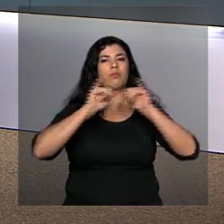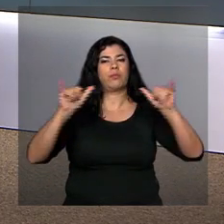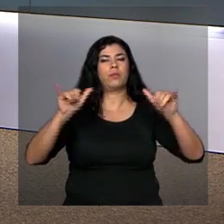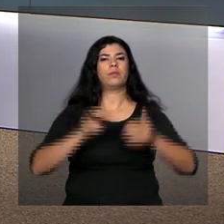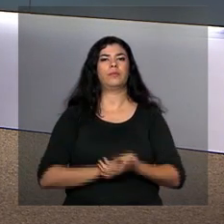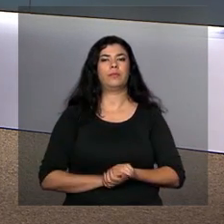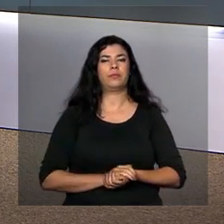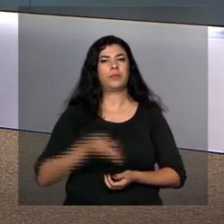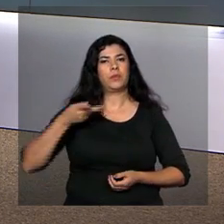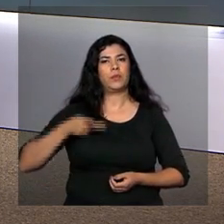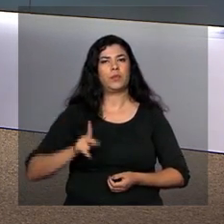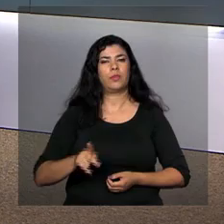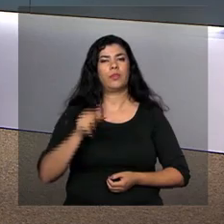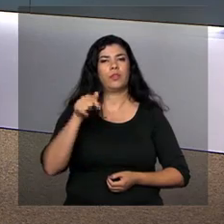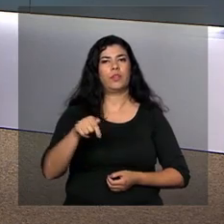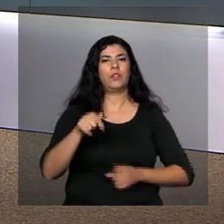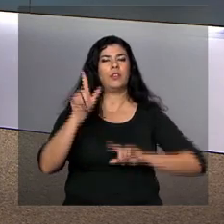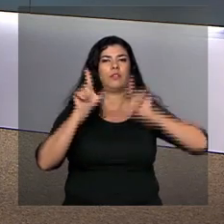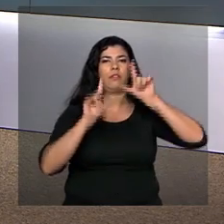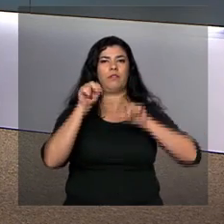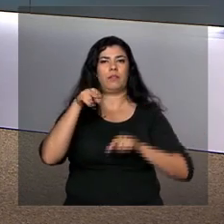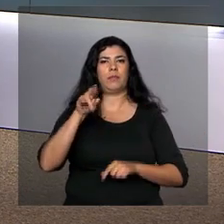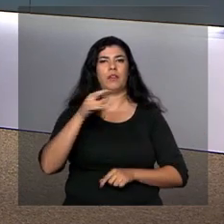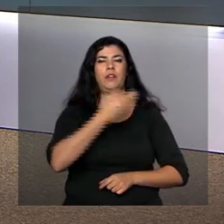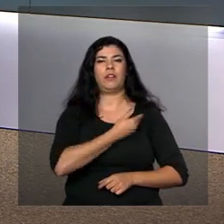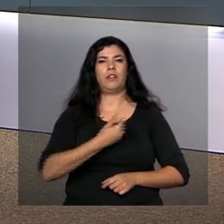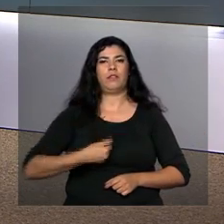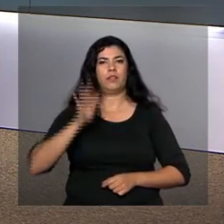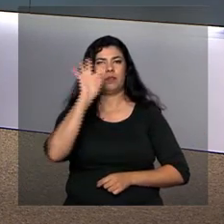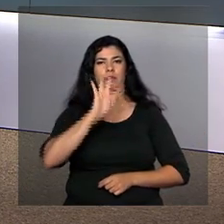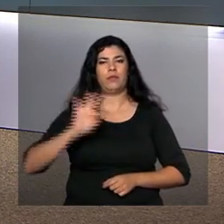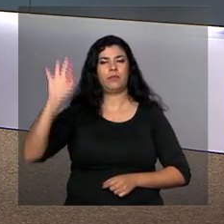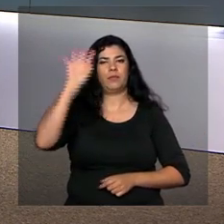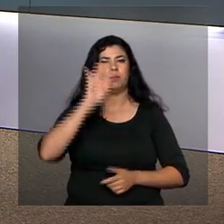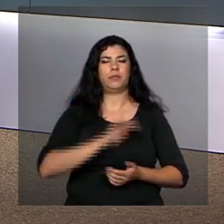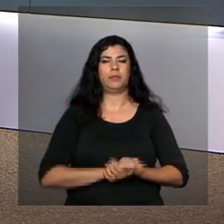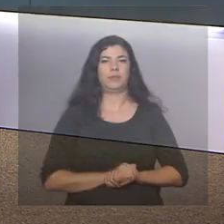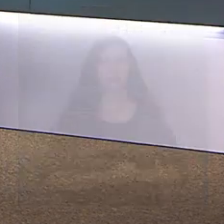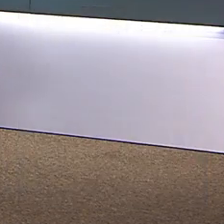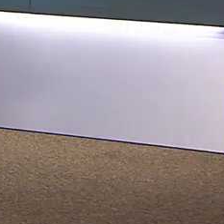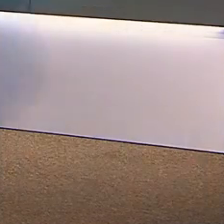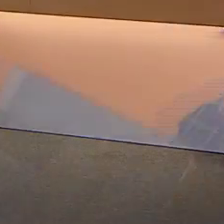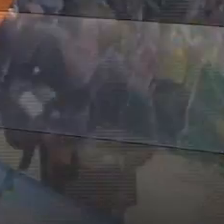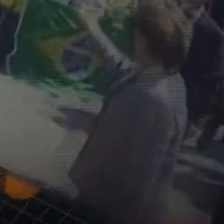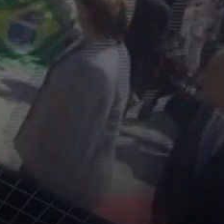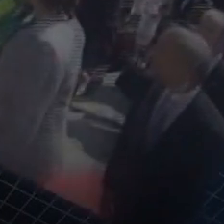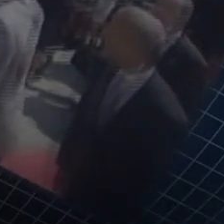momento com outras informações. Continue com a gente, NBR, a TV do Governo Federal.